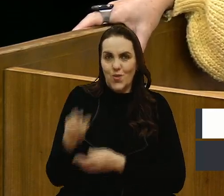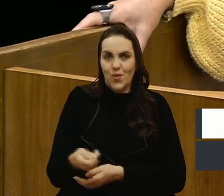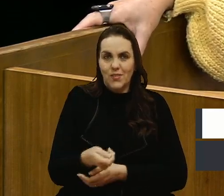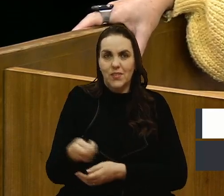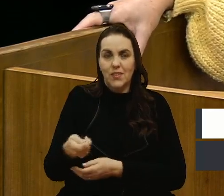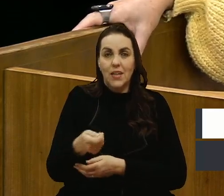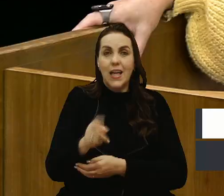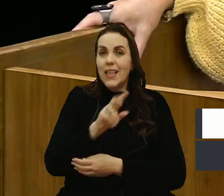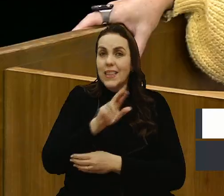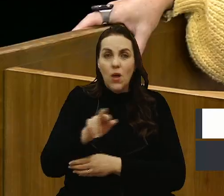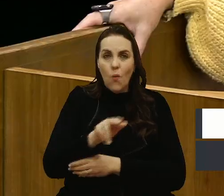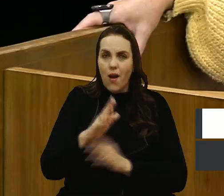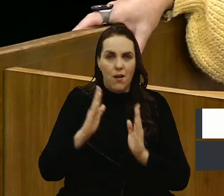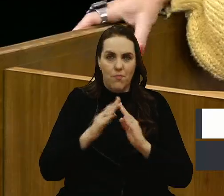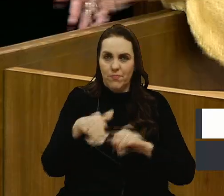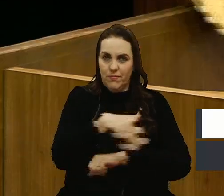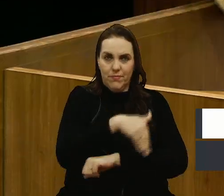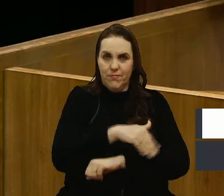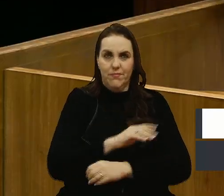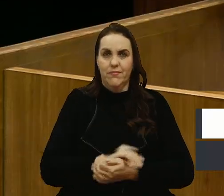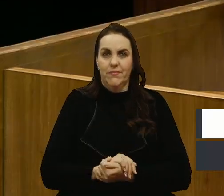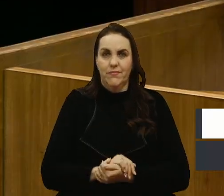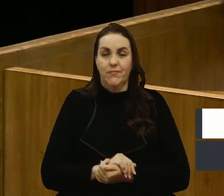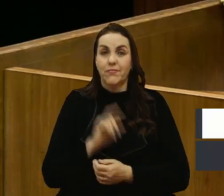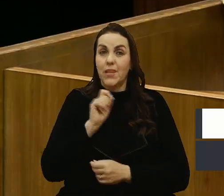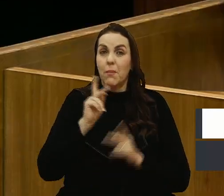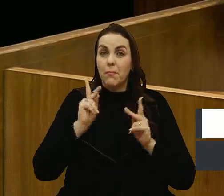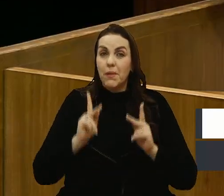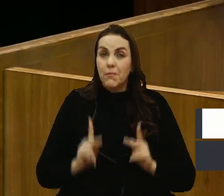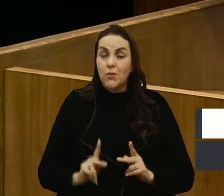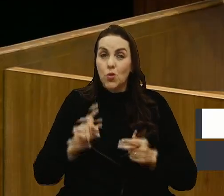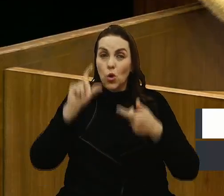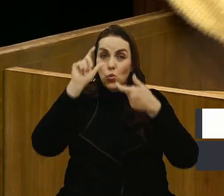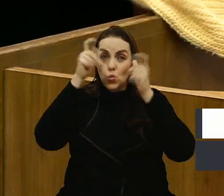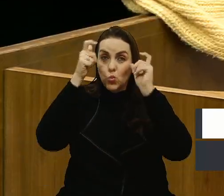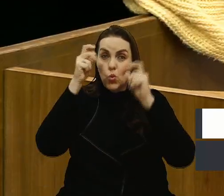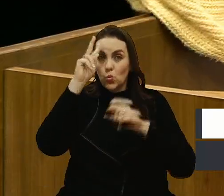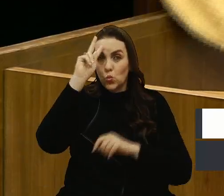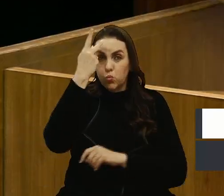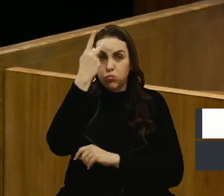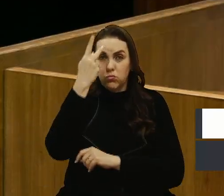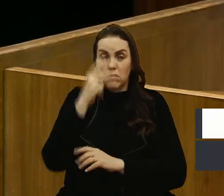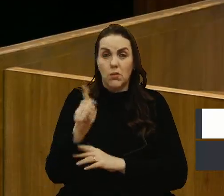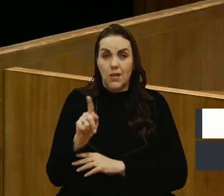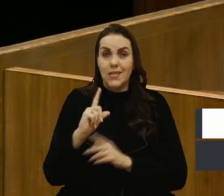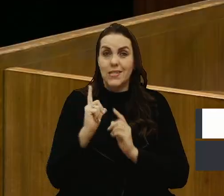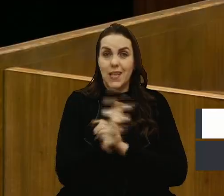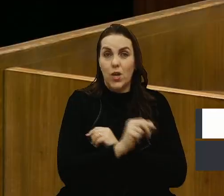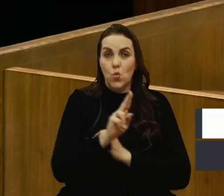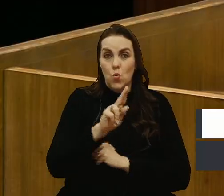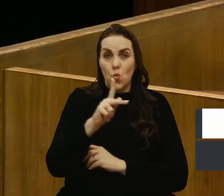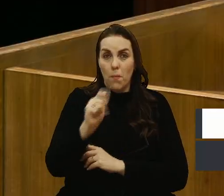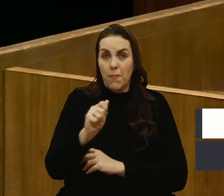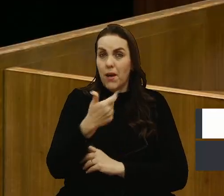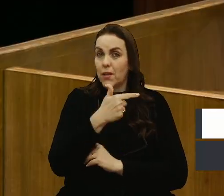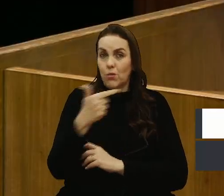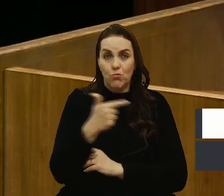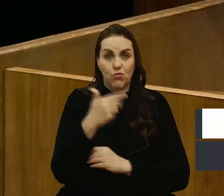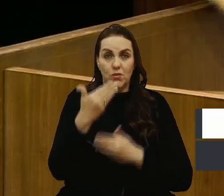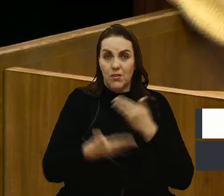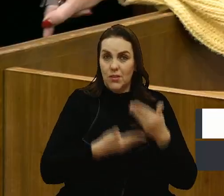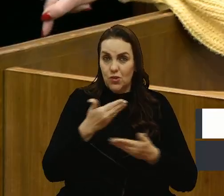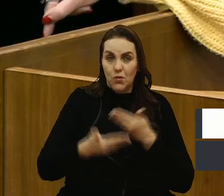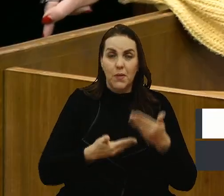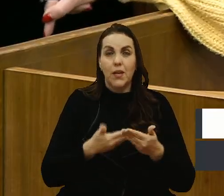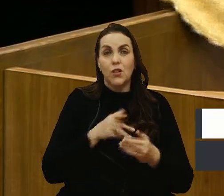uma pessoa em situação de rua. Ele era uma pessoa em surto, que tinha saído da UPA, que não tinha tido atendimento da UPA,